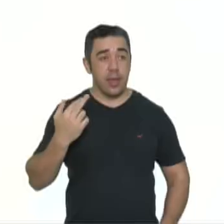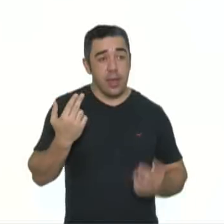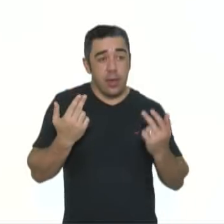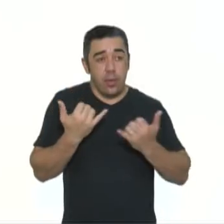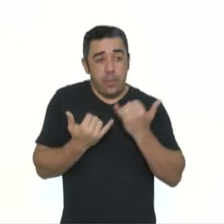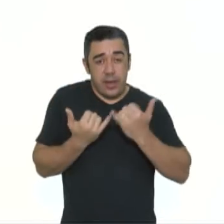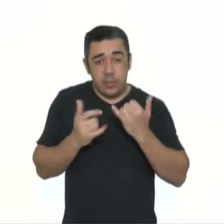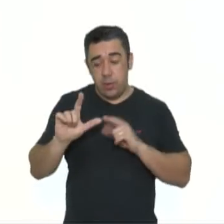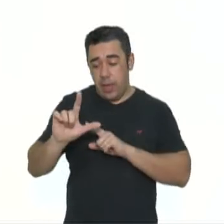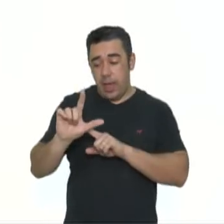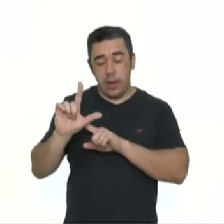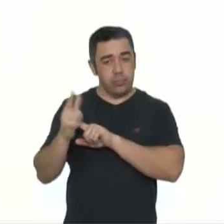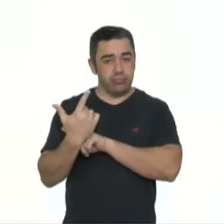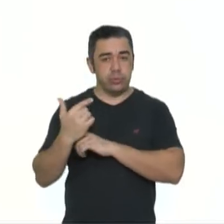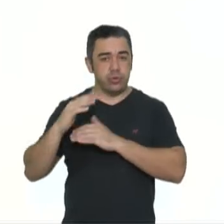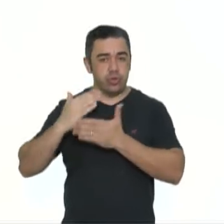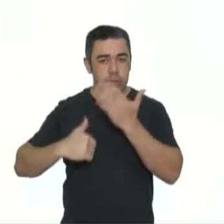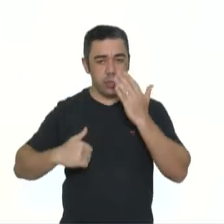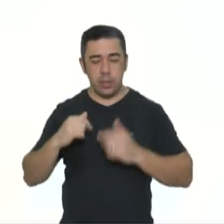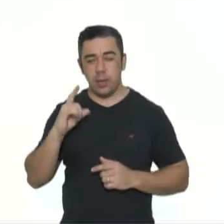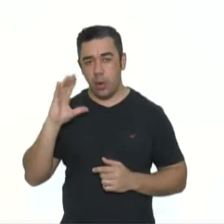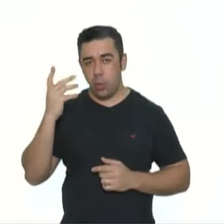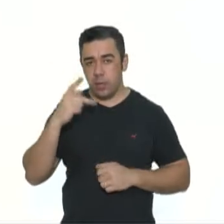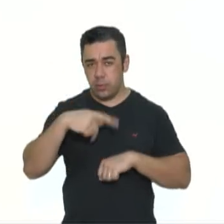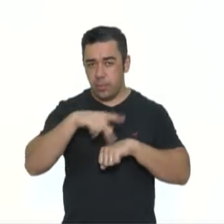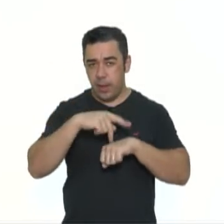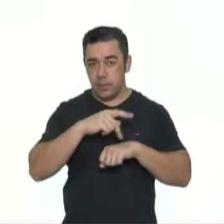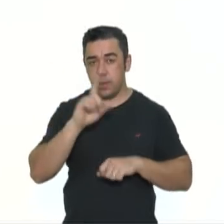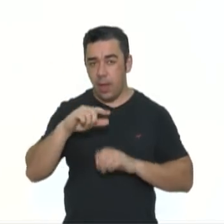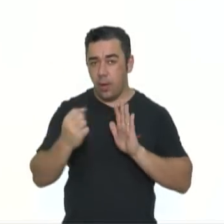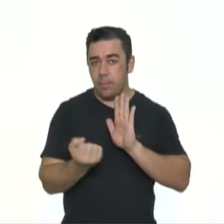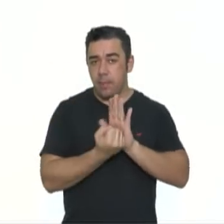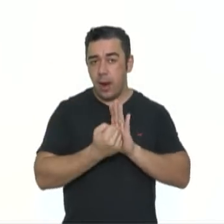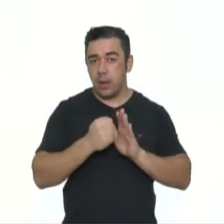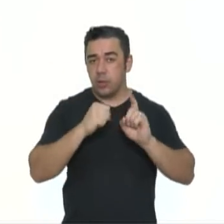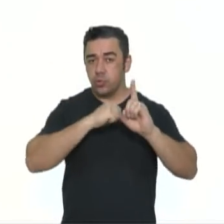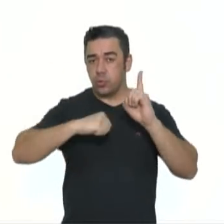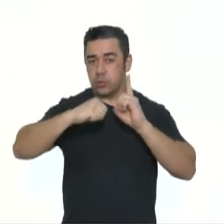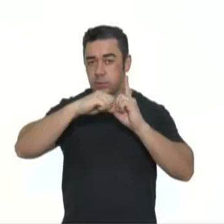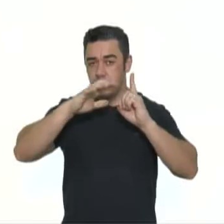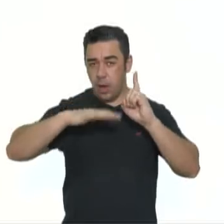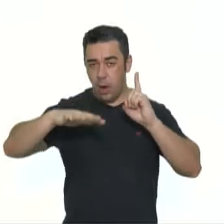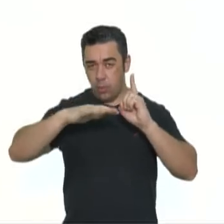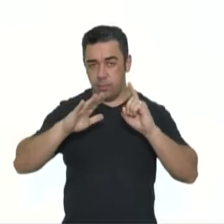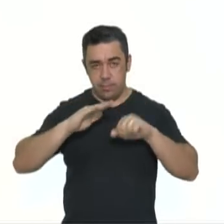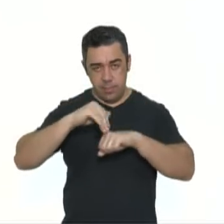rotacização do L, acontece em todo o país, sendo uma marca mais social do que regional.